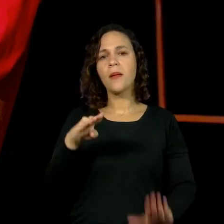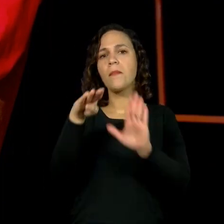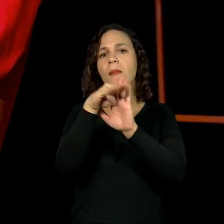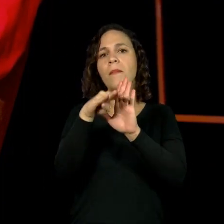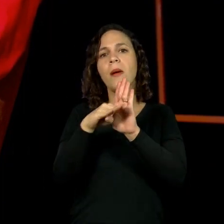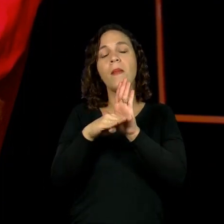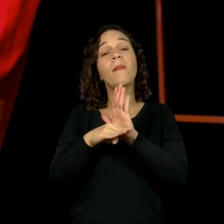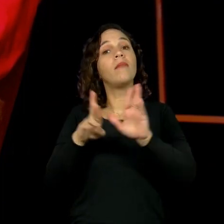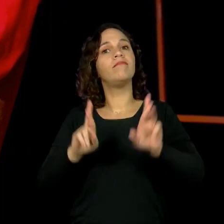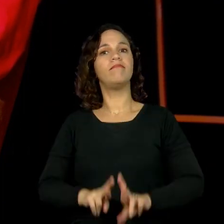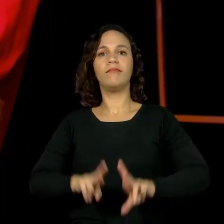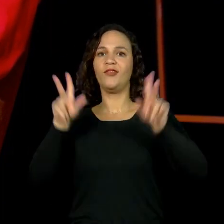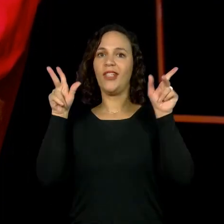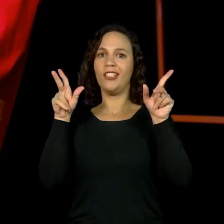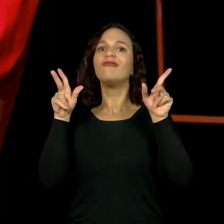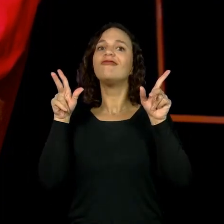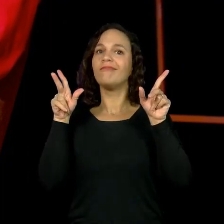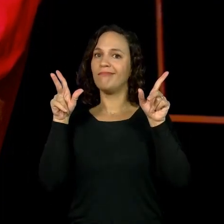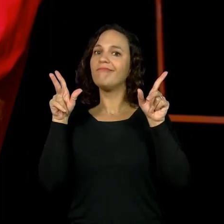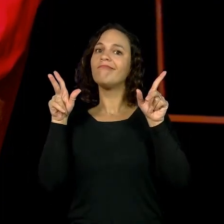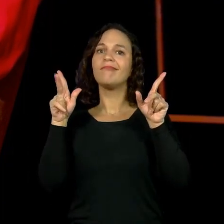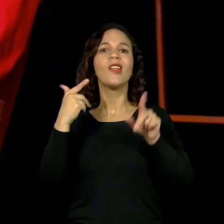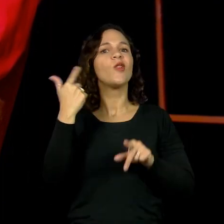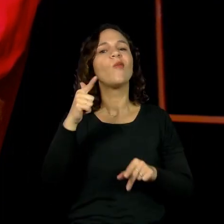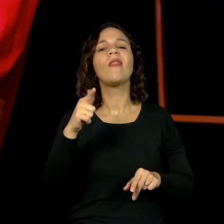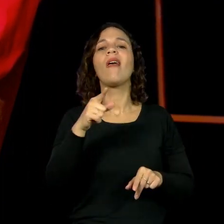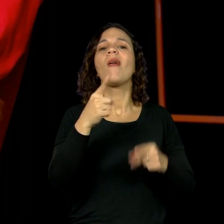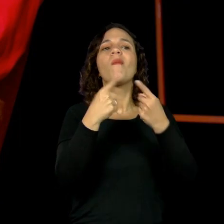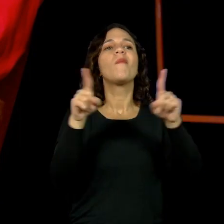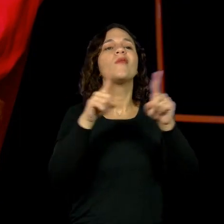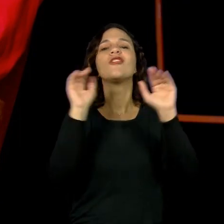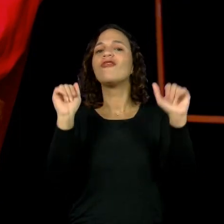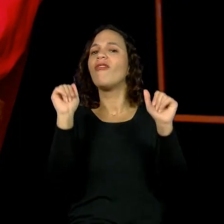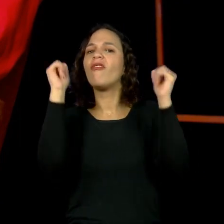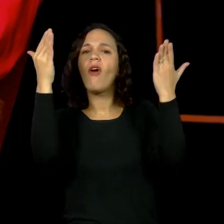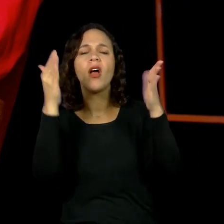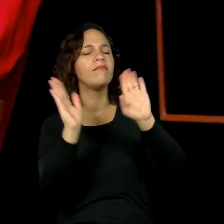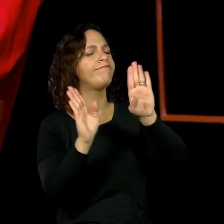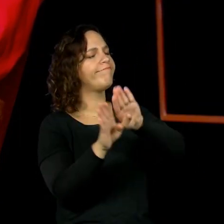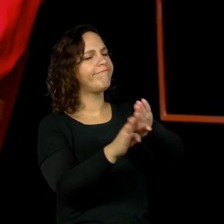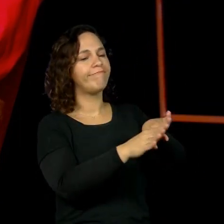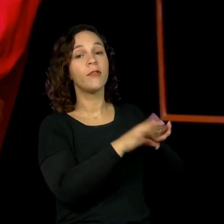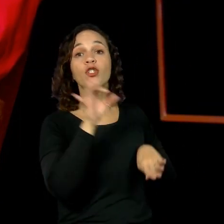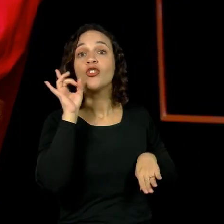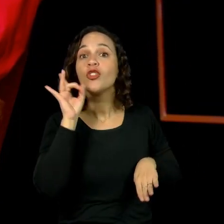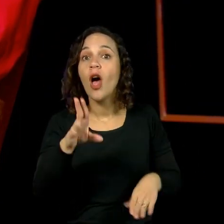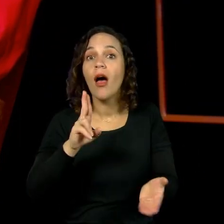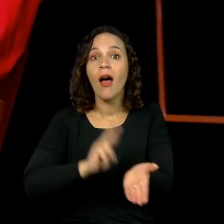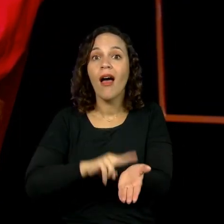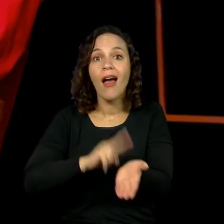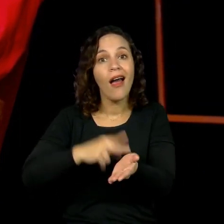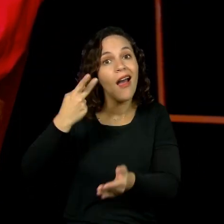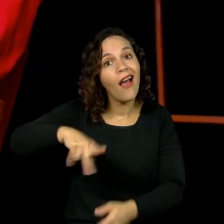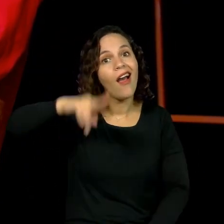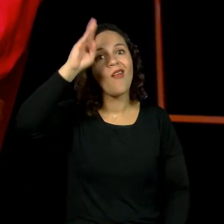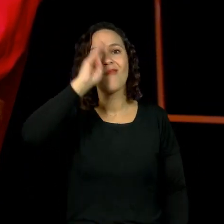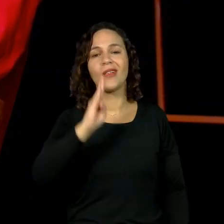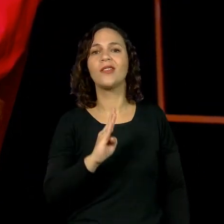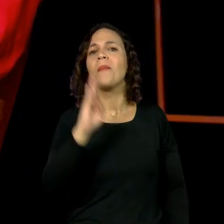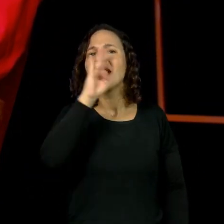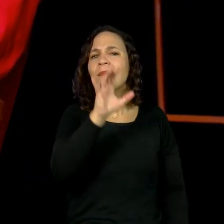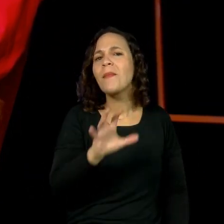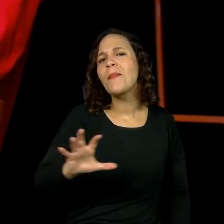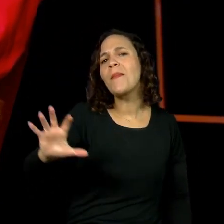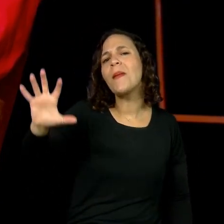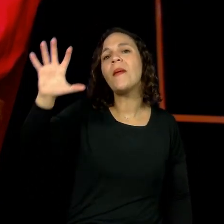programação diferenciada das demais, não comercial, mas tocando apenas ritmos brasileiros de todas as regiões do